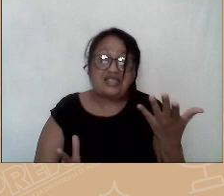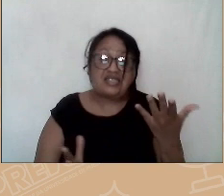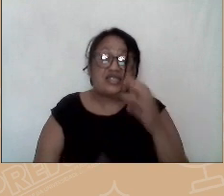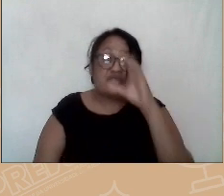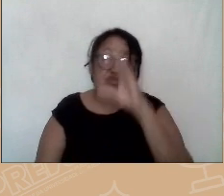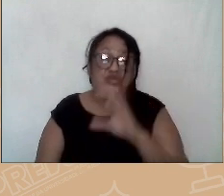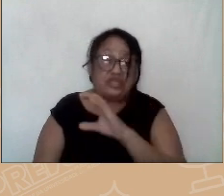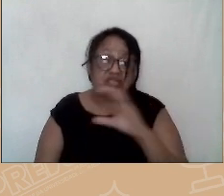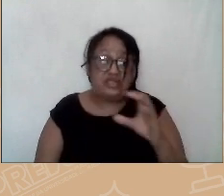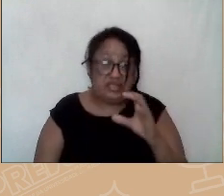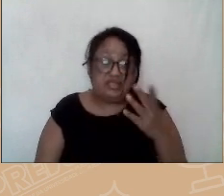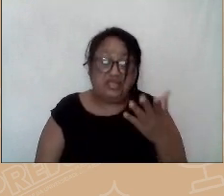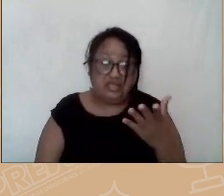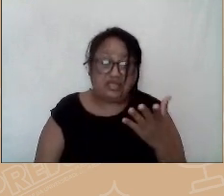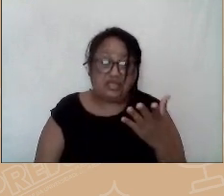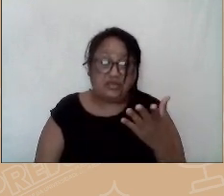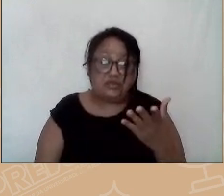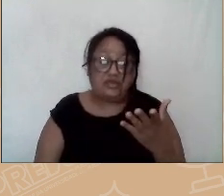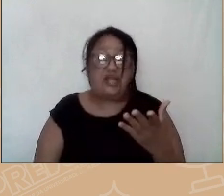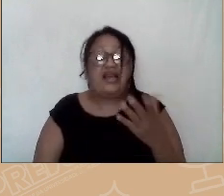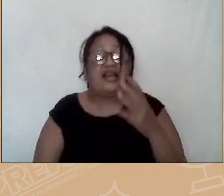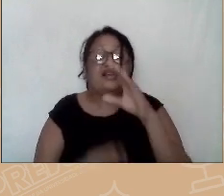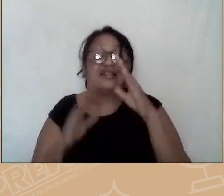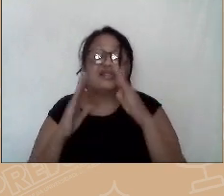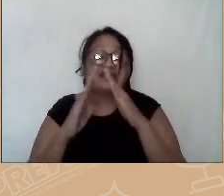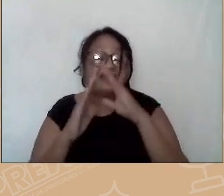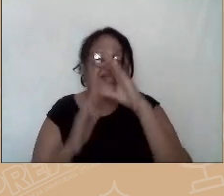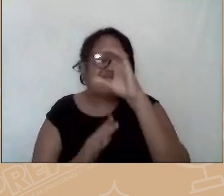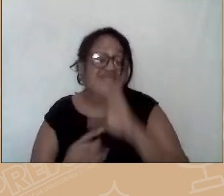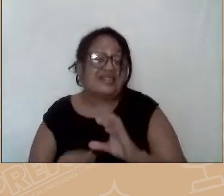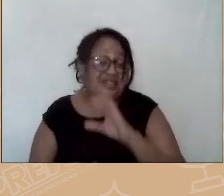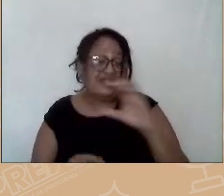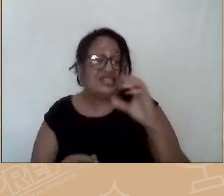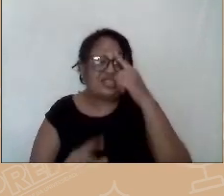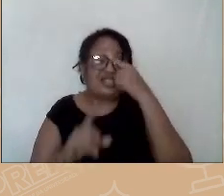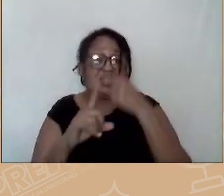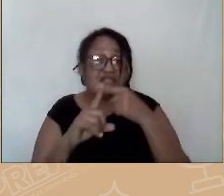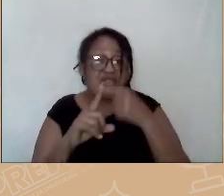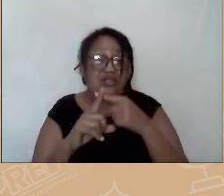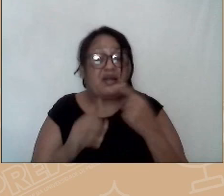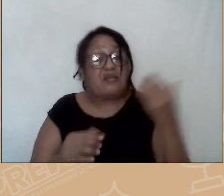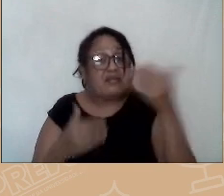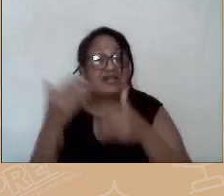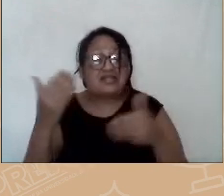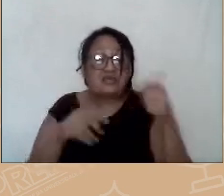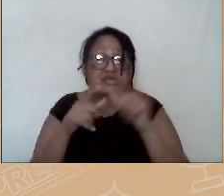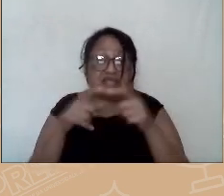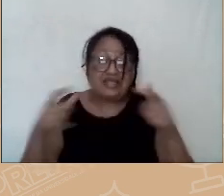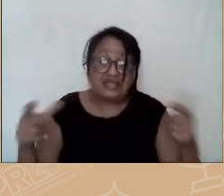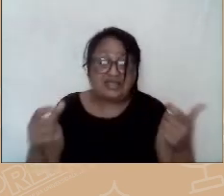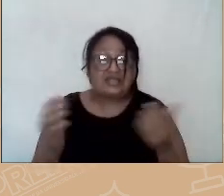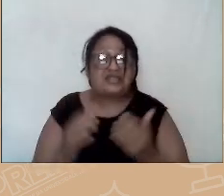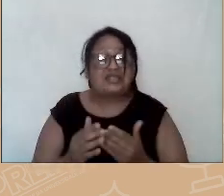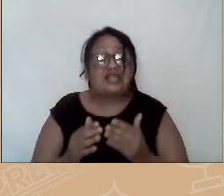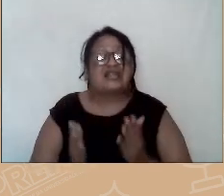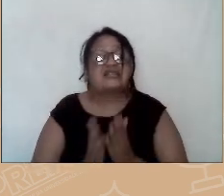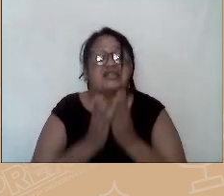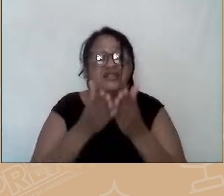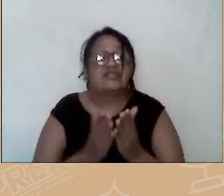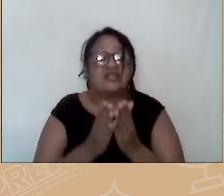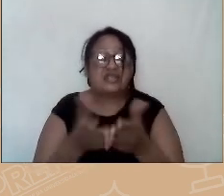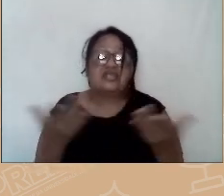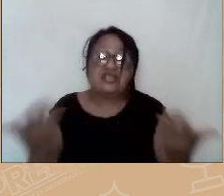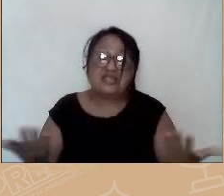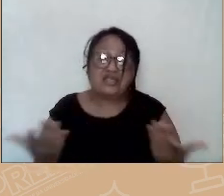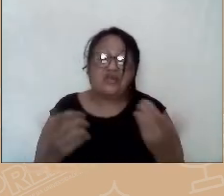católica participou das grandes navegações então questão 7 alternativa correta é a letra